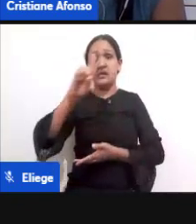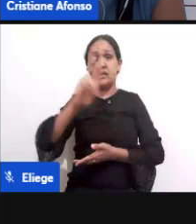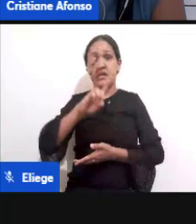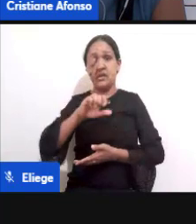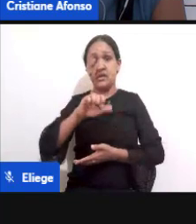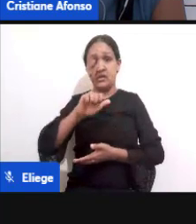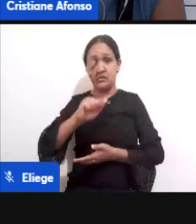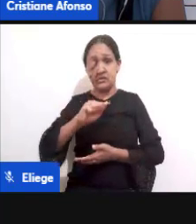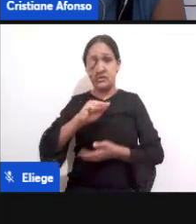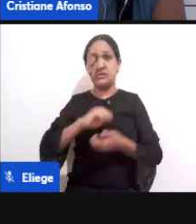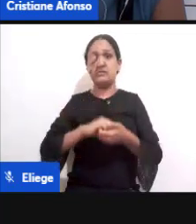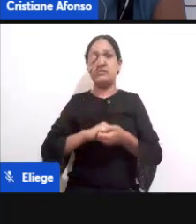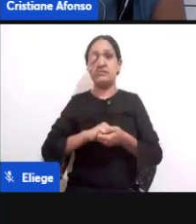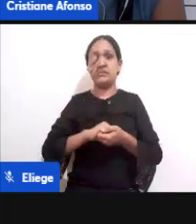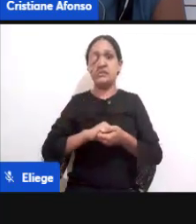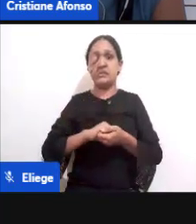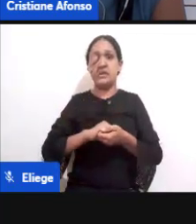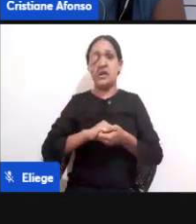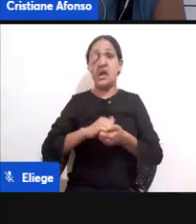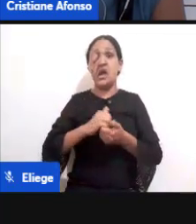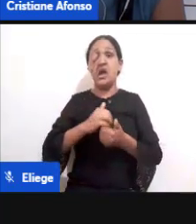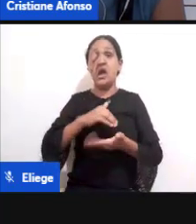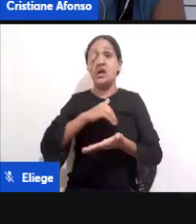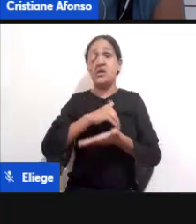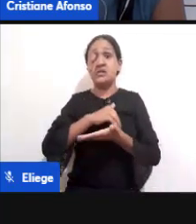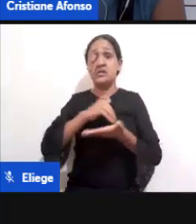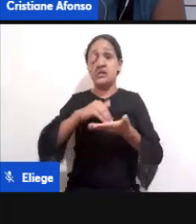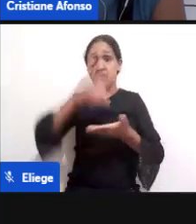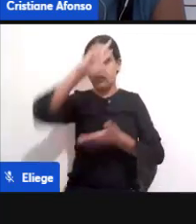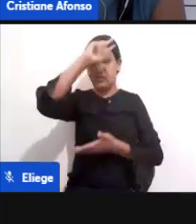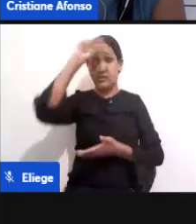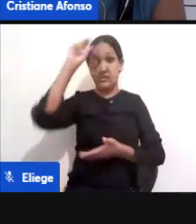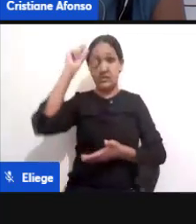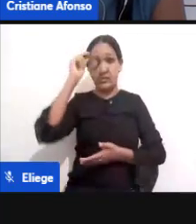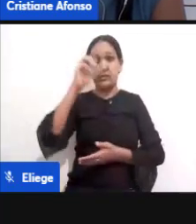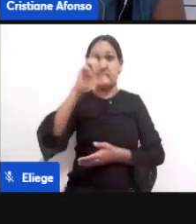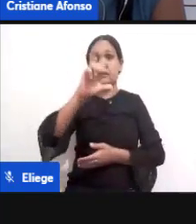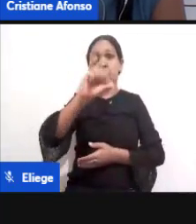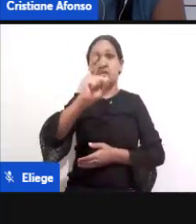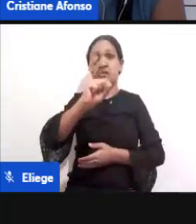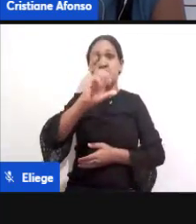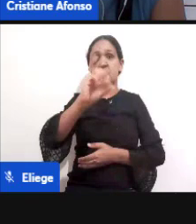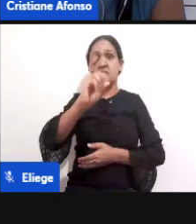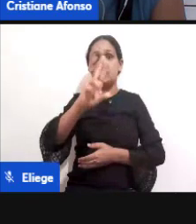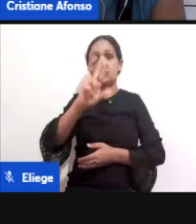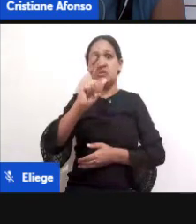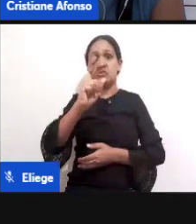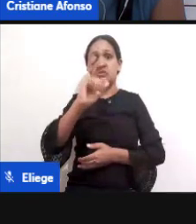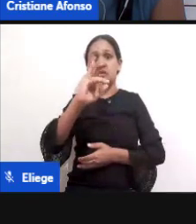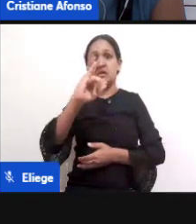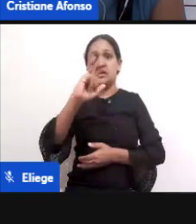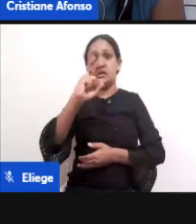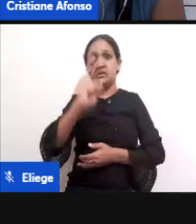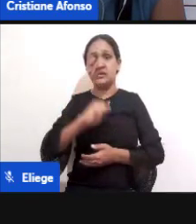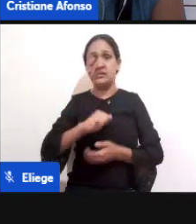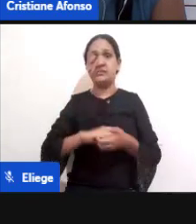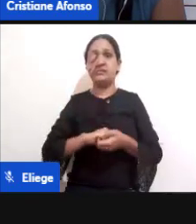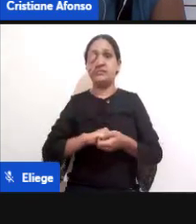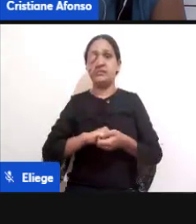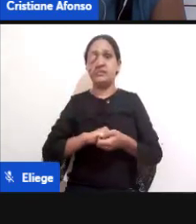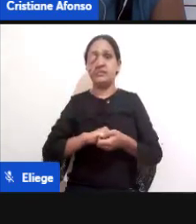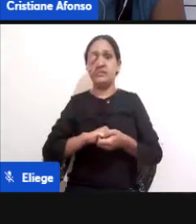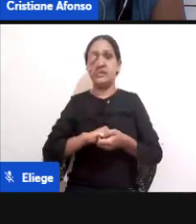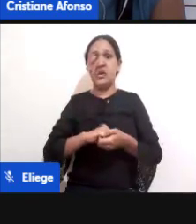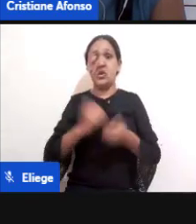Elza Fernandes, a secretária municipal adjunta de Educação, Soraya Inácio Campos, o